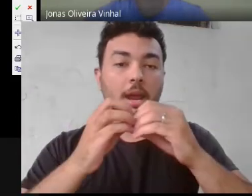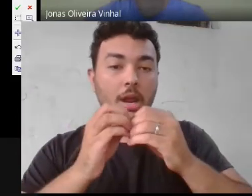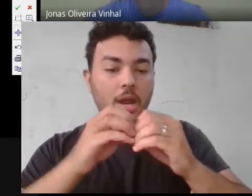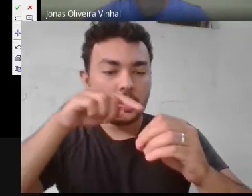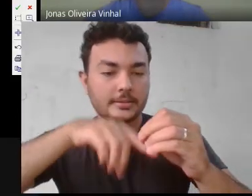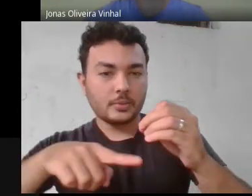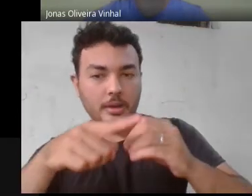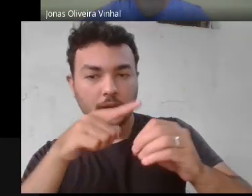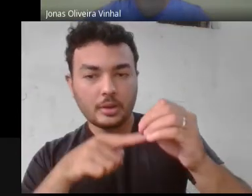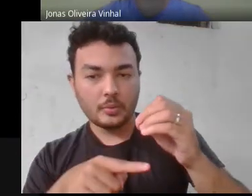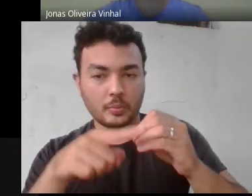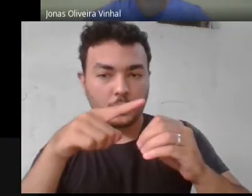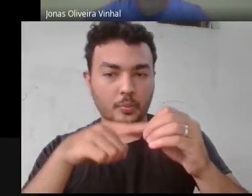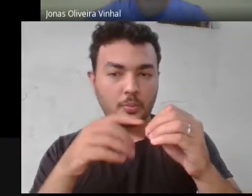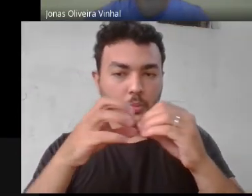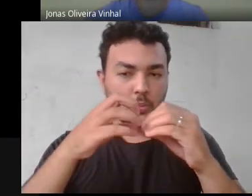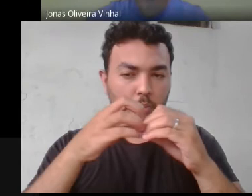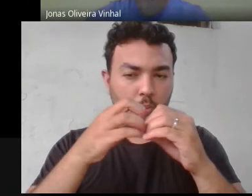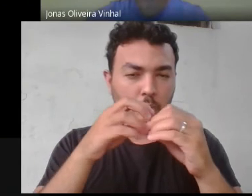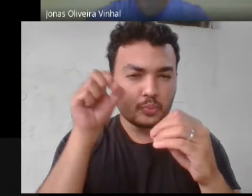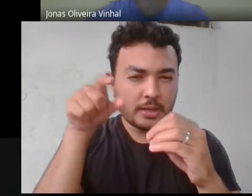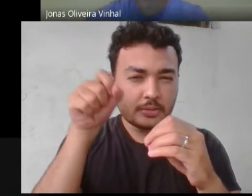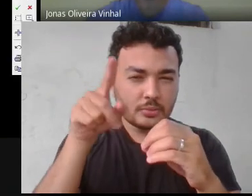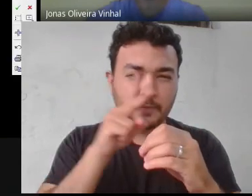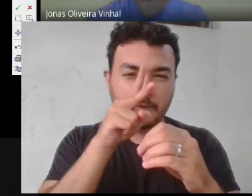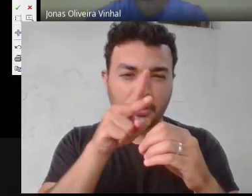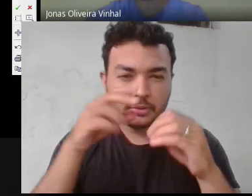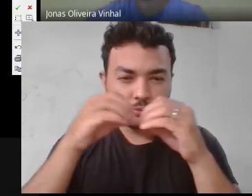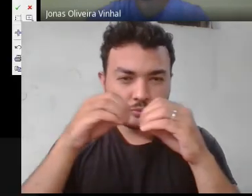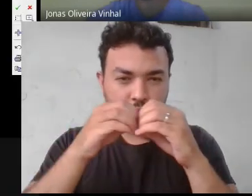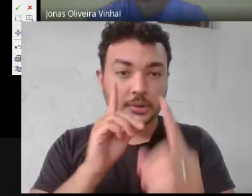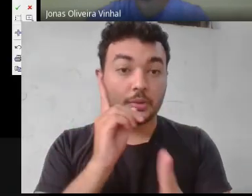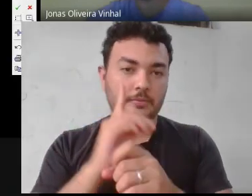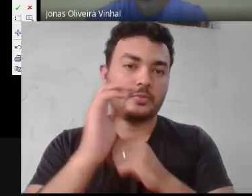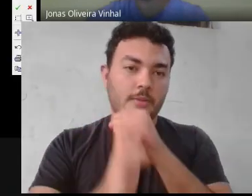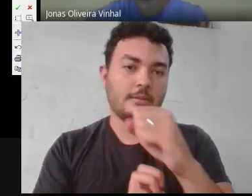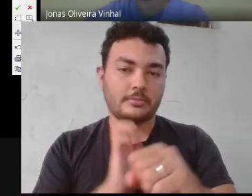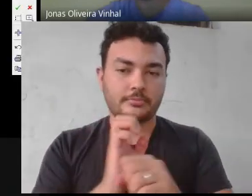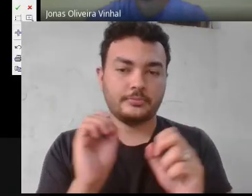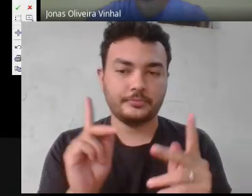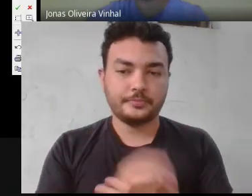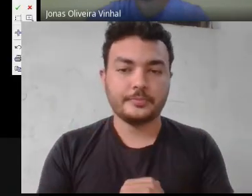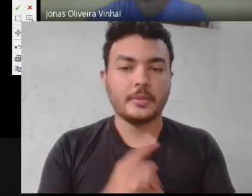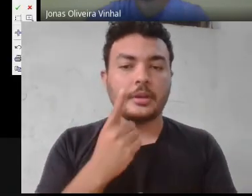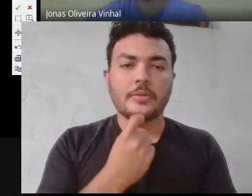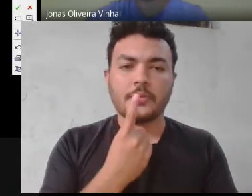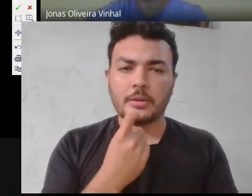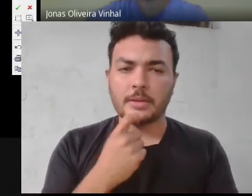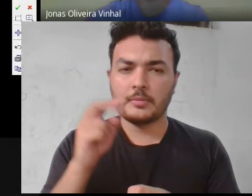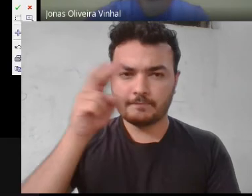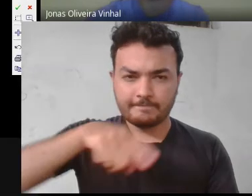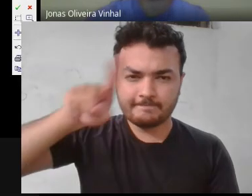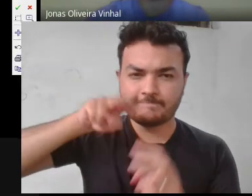de sobreposição ali, ó, um pouquinho mais escura aqui no gráfico. Deixa eu tentar destacar ela para vocês aqui, ó, de vermelho, que